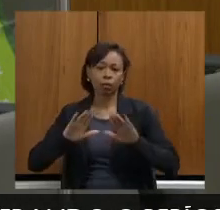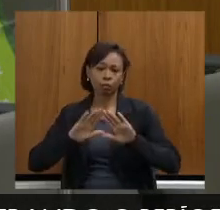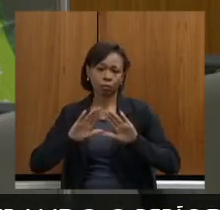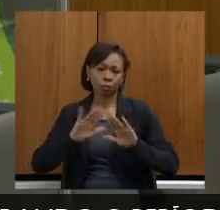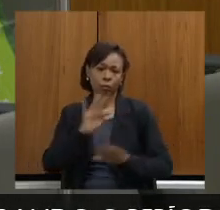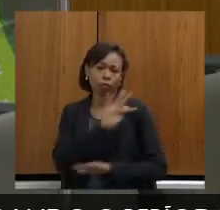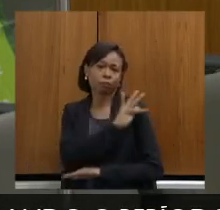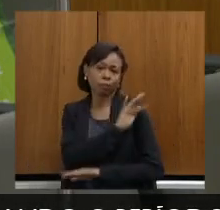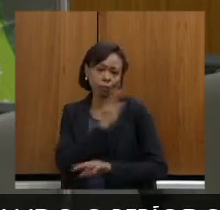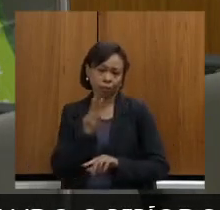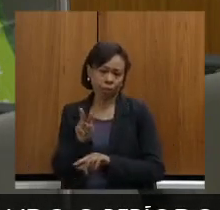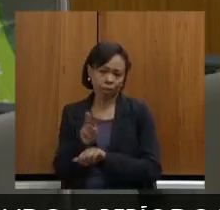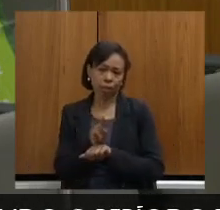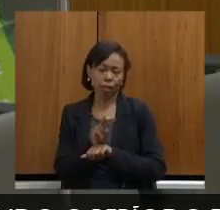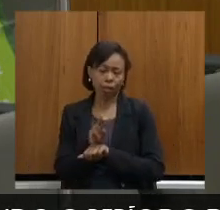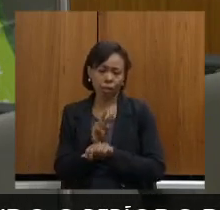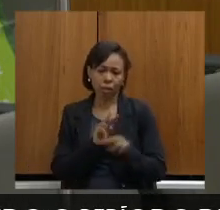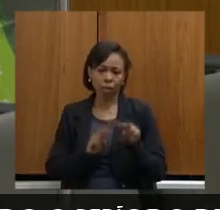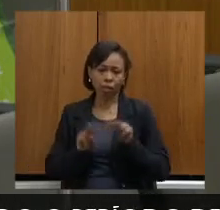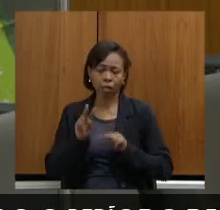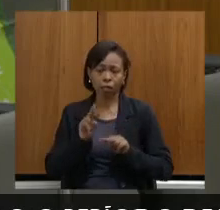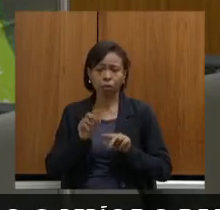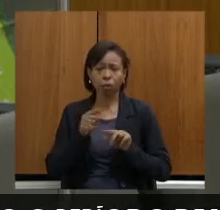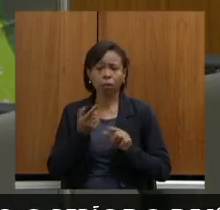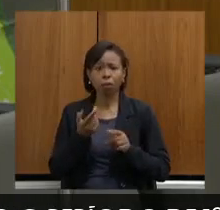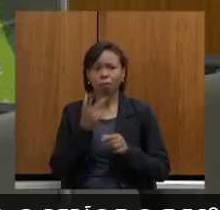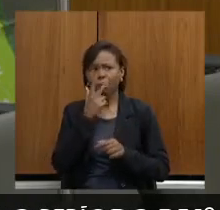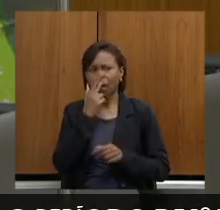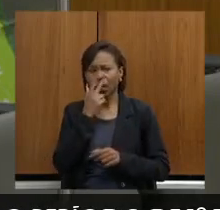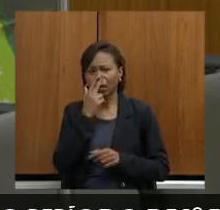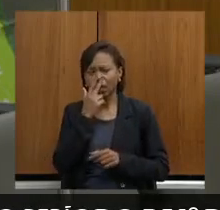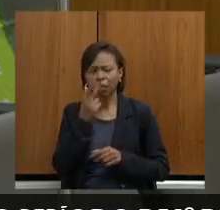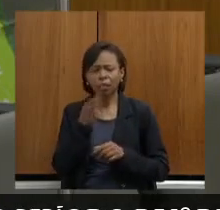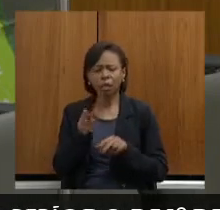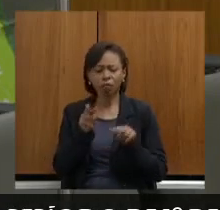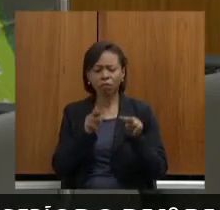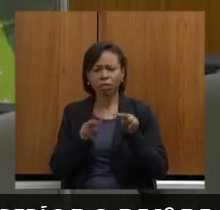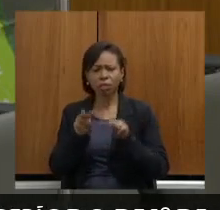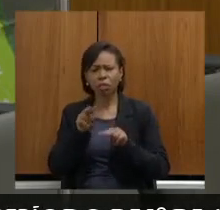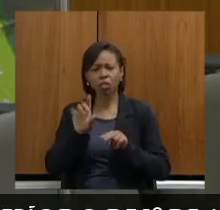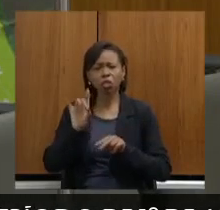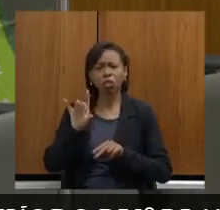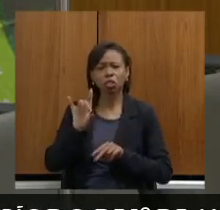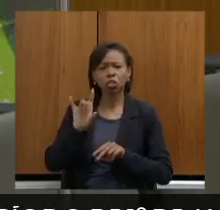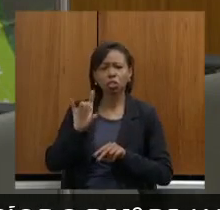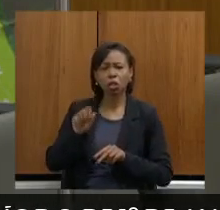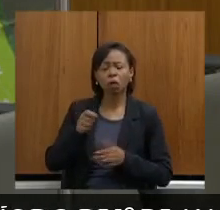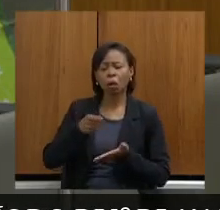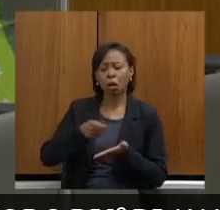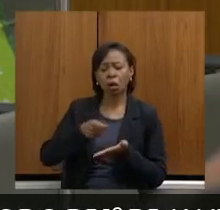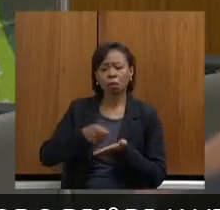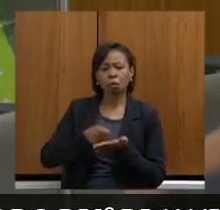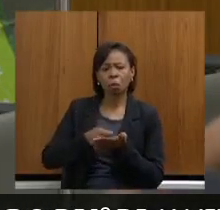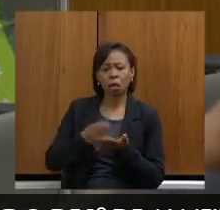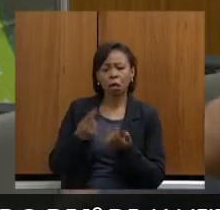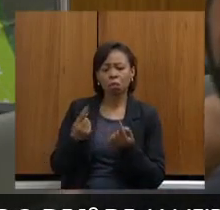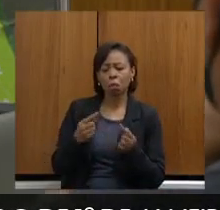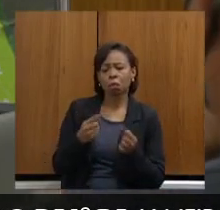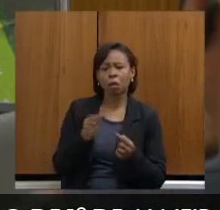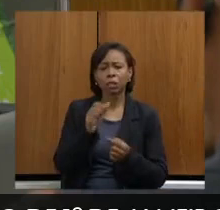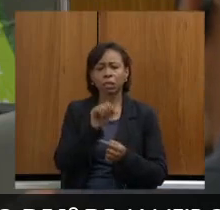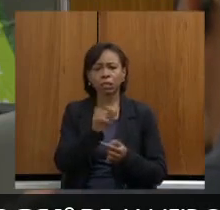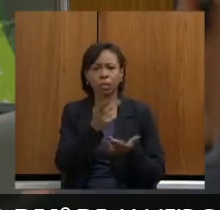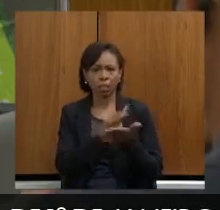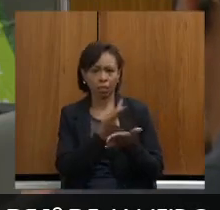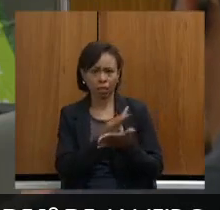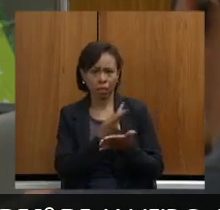como se a fiscalização fosse apenas para chamar a atenção puxa a orelha quando algo estiver errado e eu